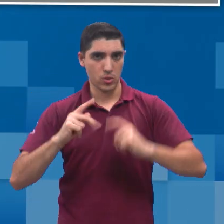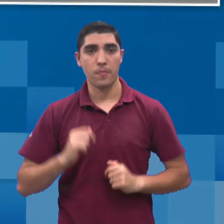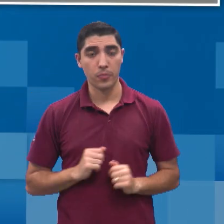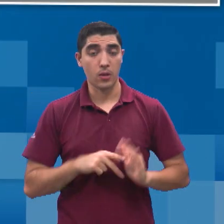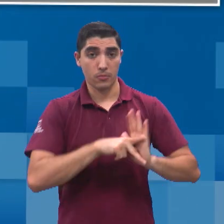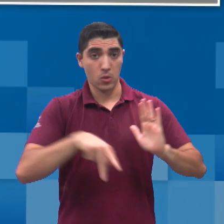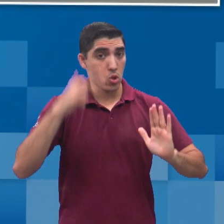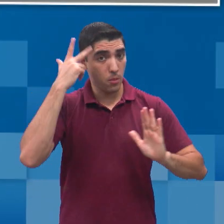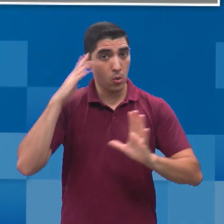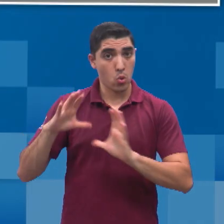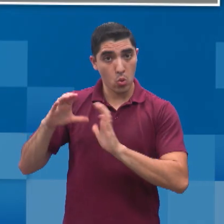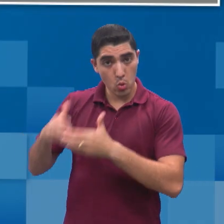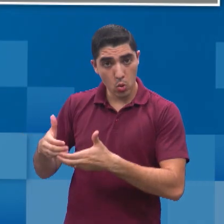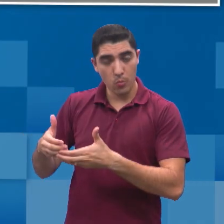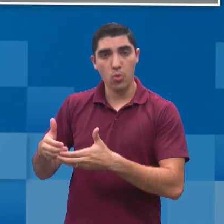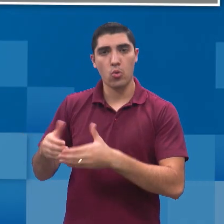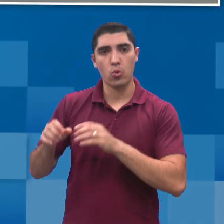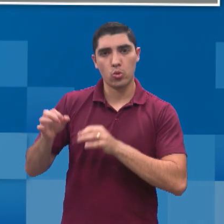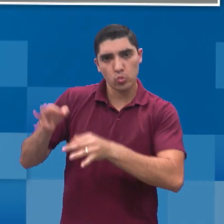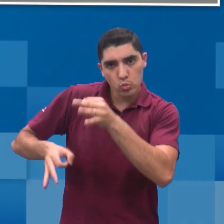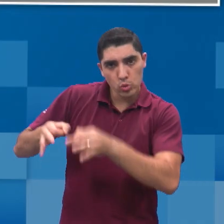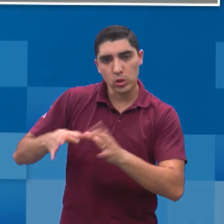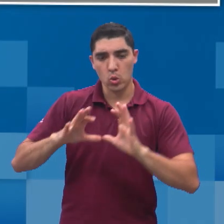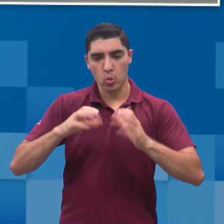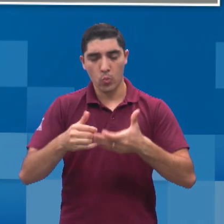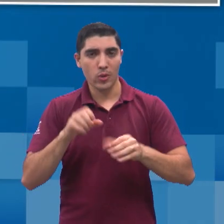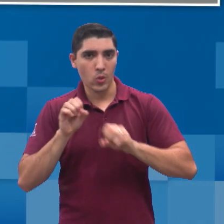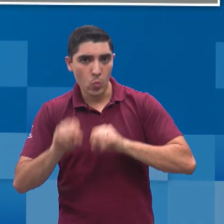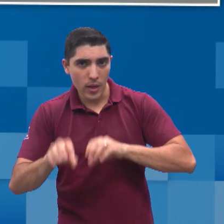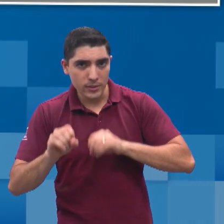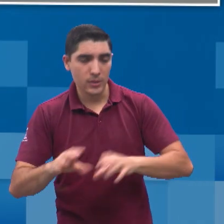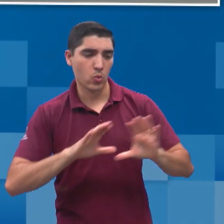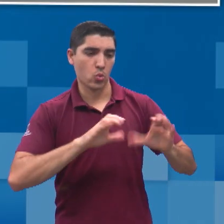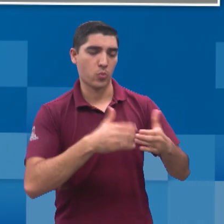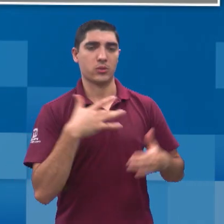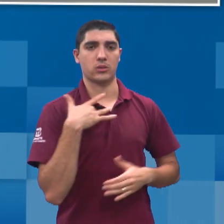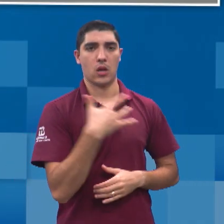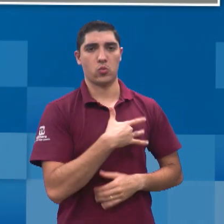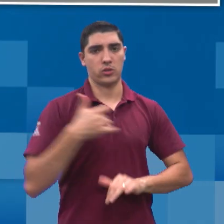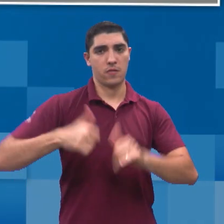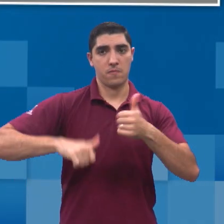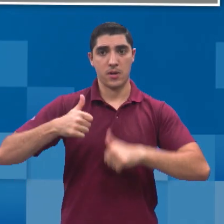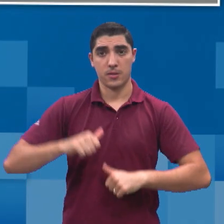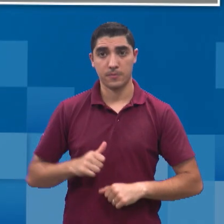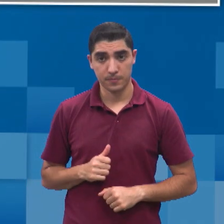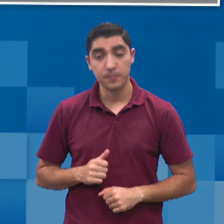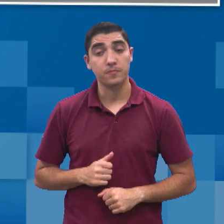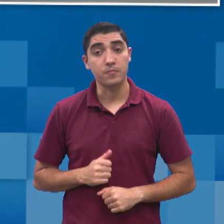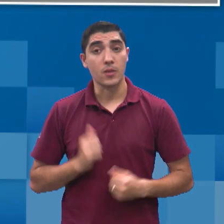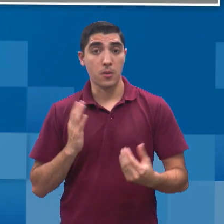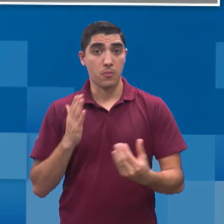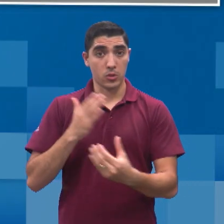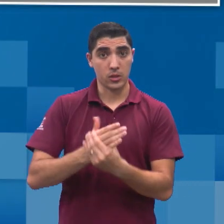ordinário, Comissões de Justiça, Educação e Saúde. Processo número